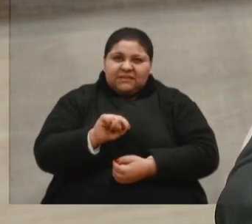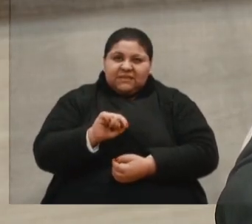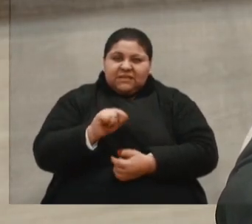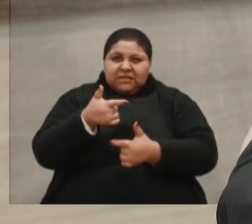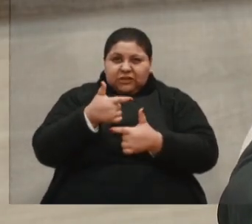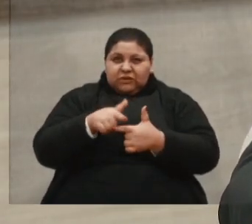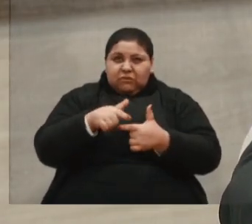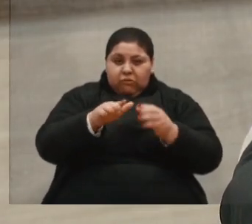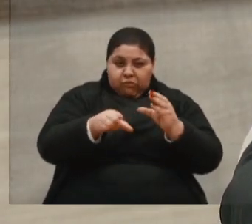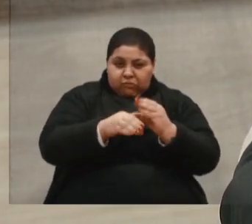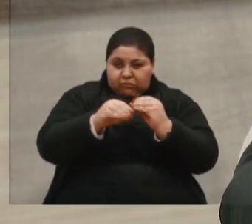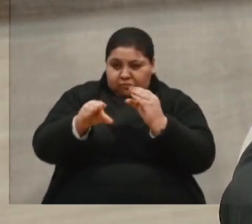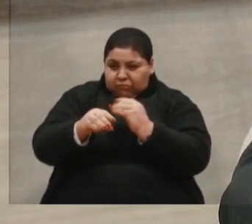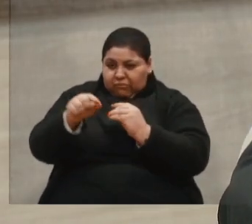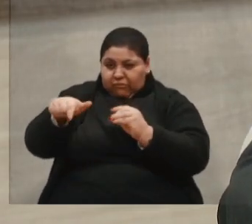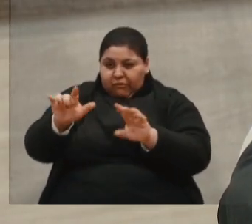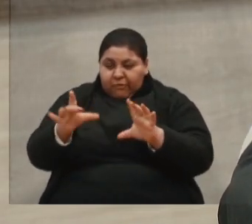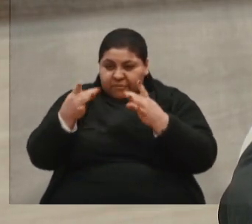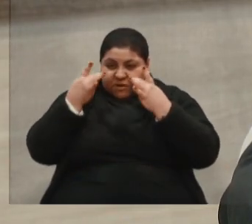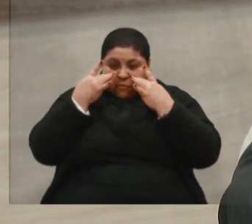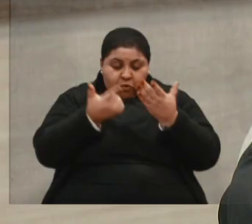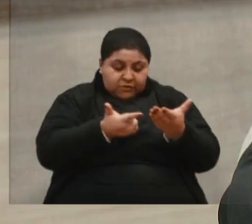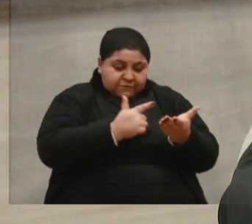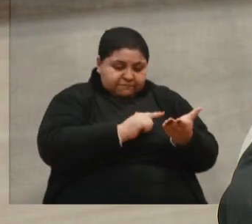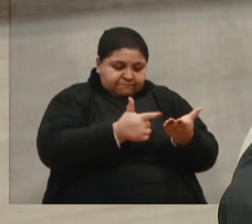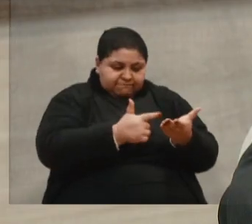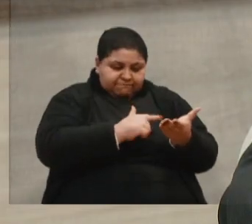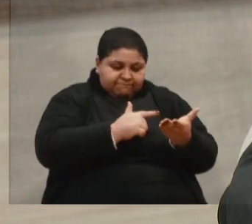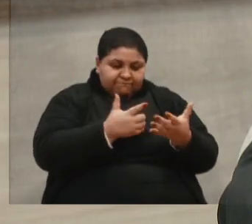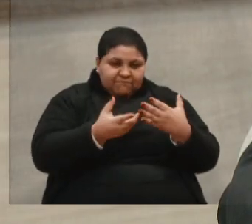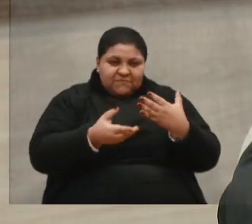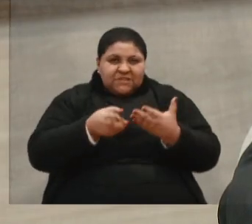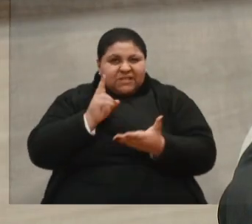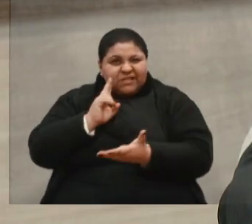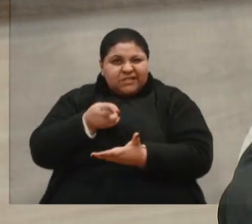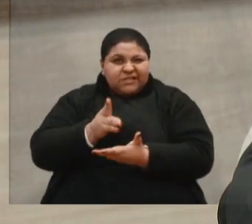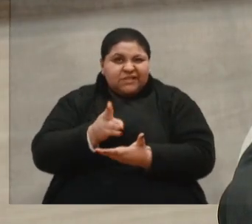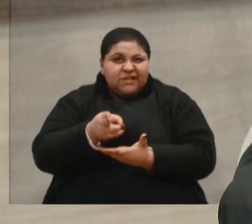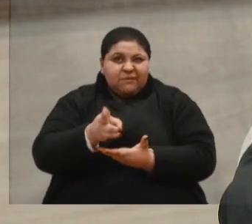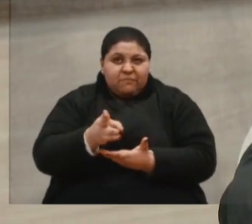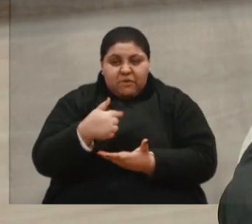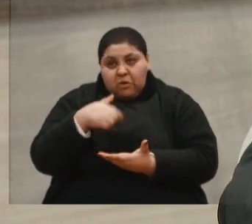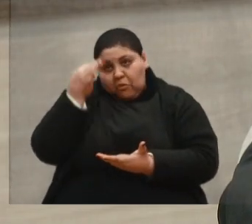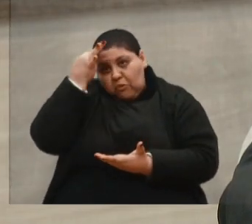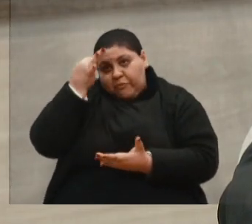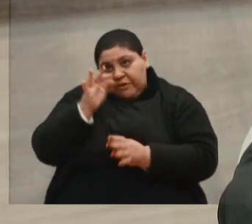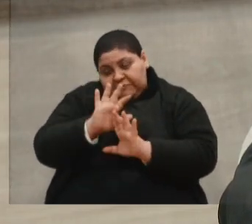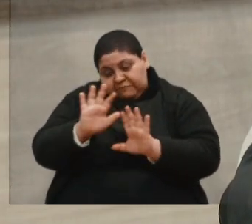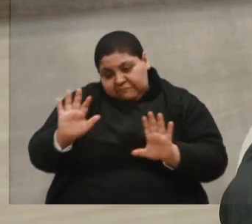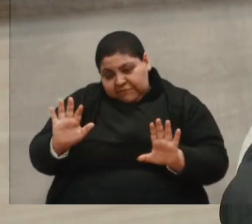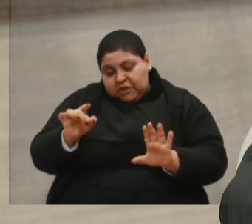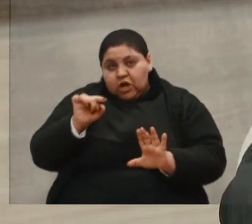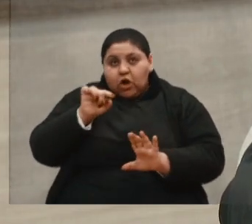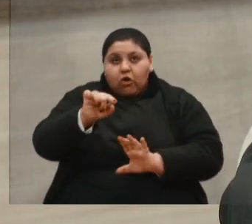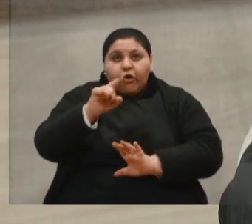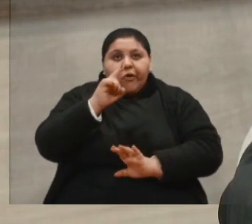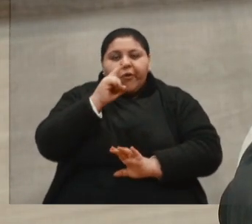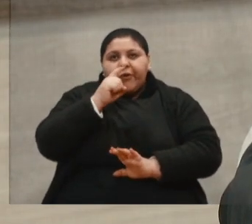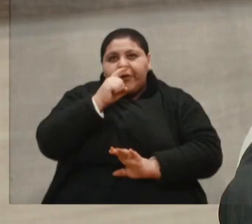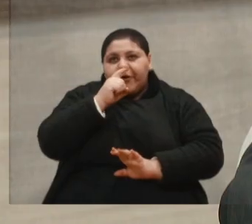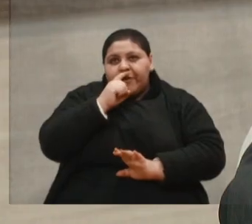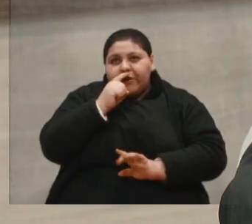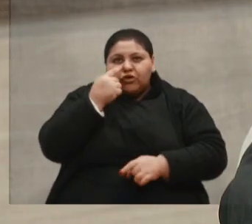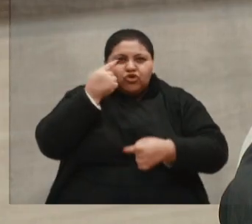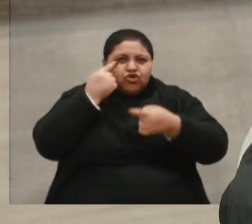se acumulando, um ponto que me chamou a atenção no livro é que, de maneira recorrente, pelo menos dá a entender isso, o